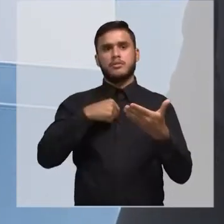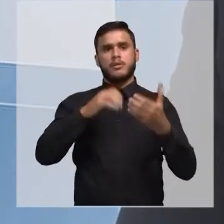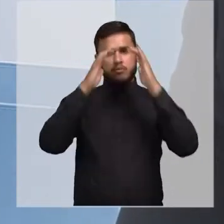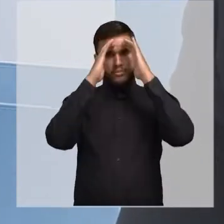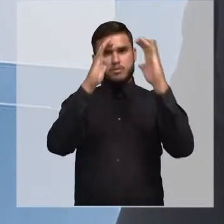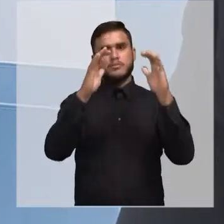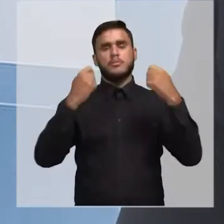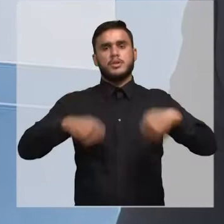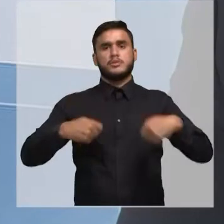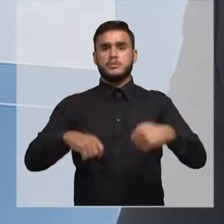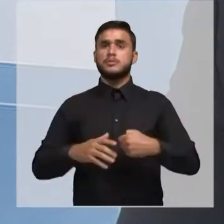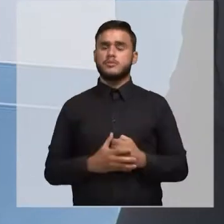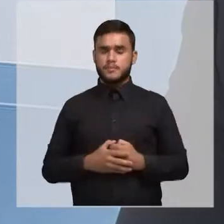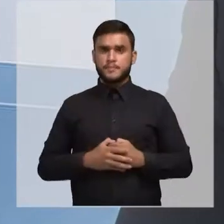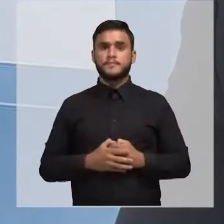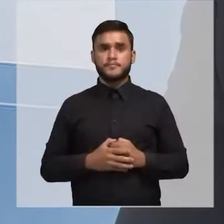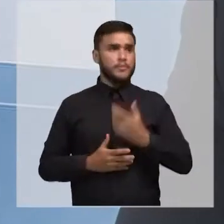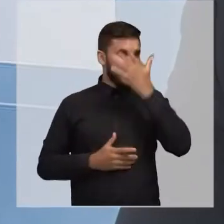respeitar